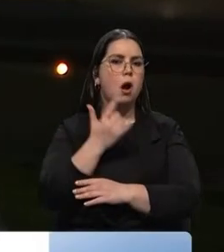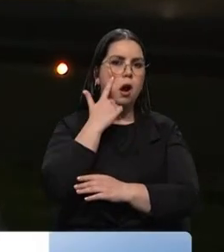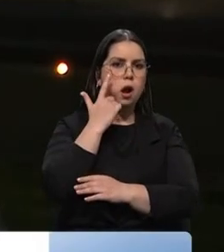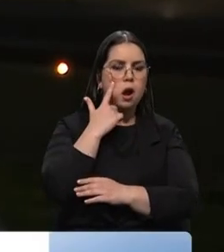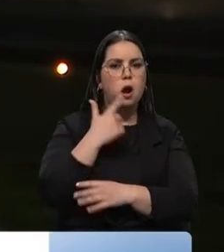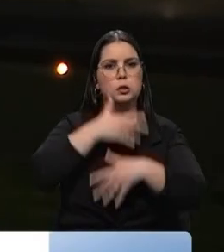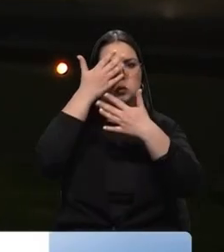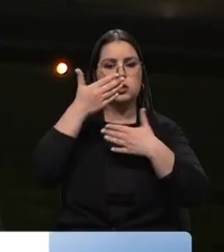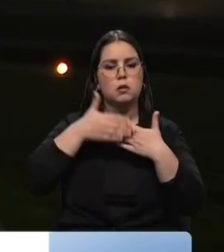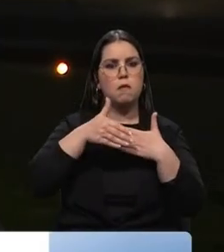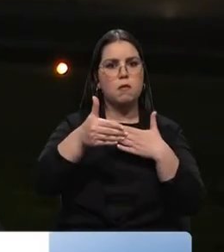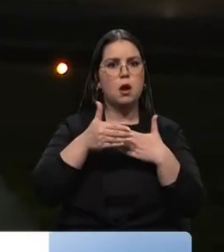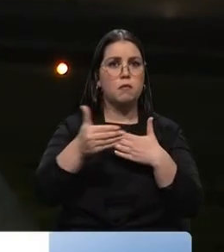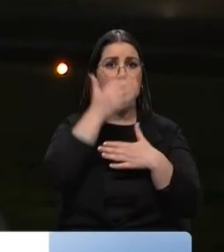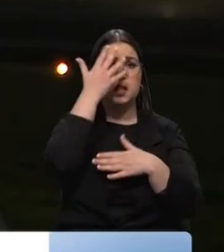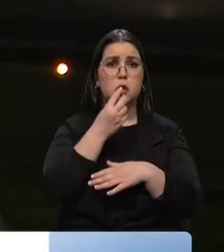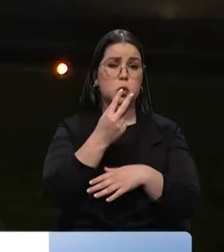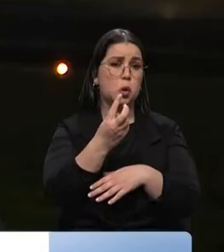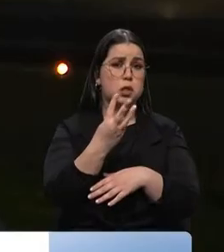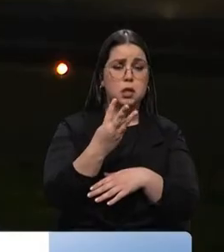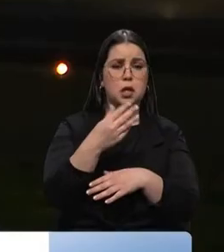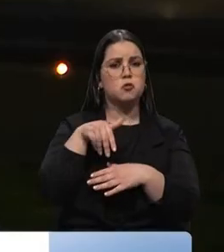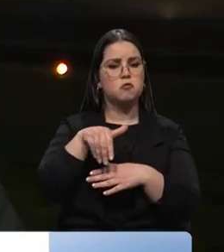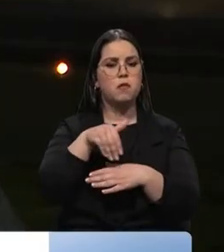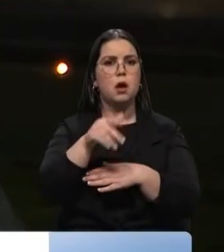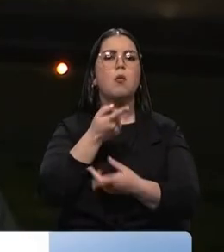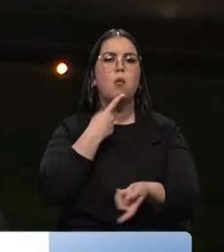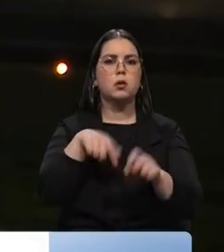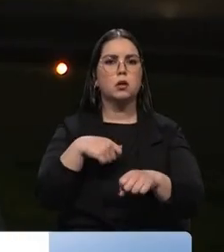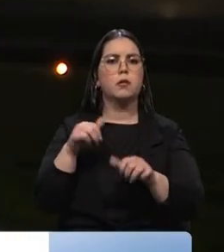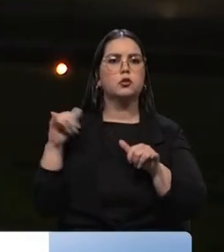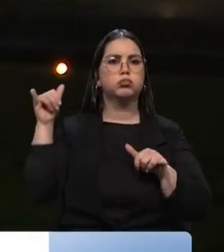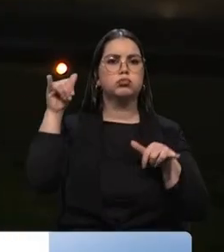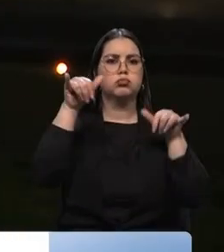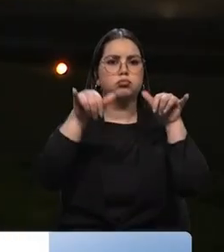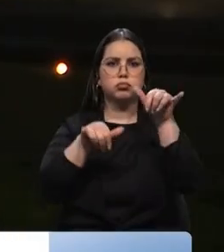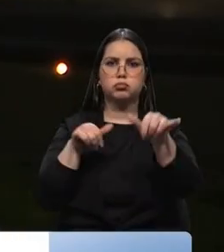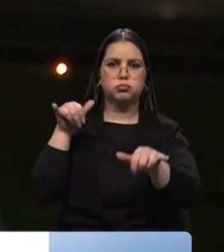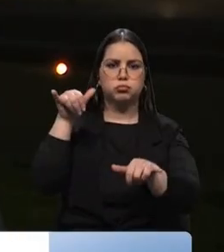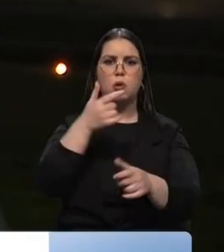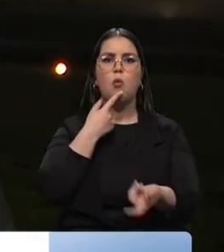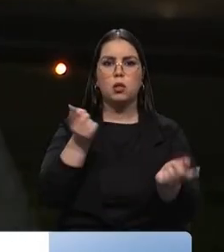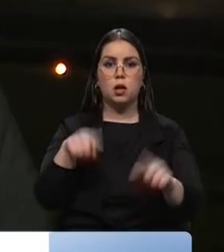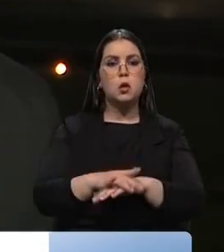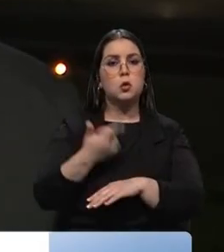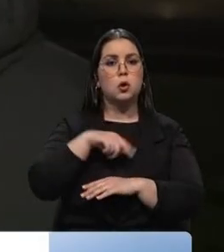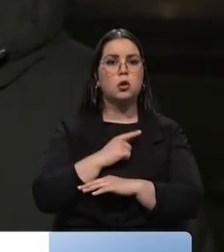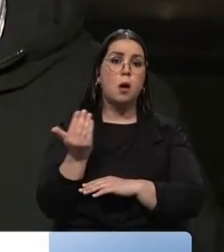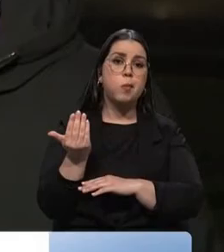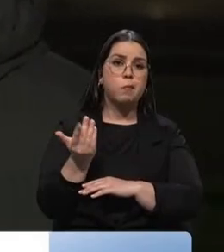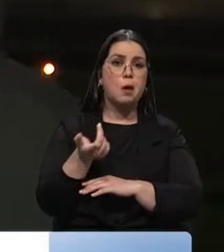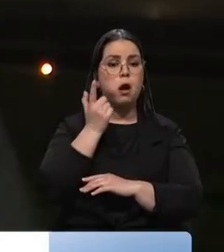nos próximos dias, nos próximos 2, 3 dias, voltam então a trabalhar com mais frequência e com mais movimento. Vamos então aguardar para ver